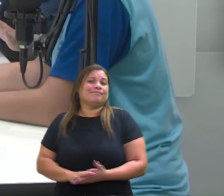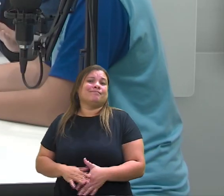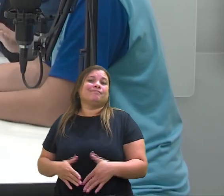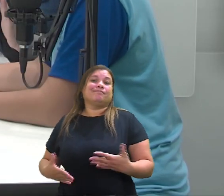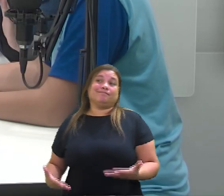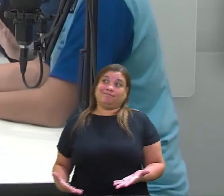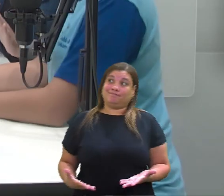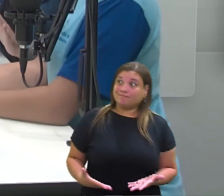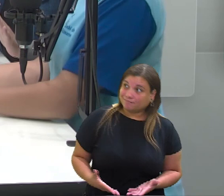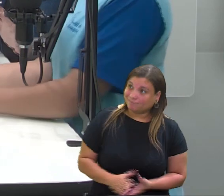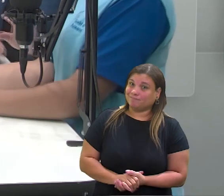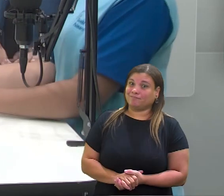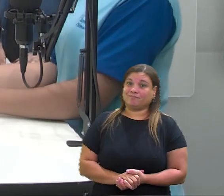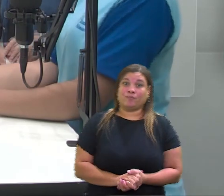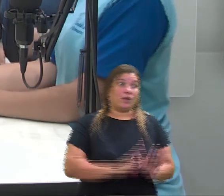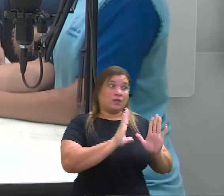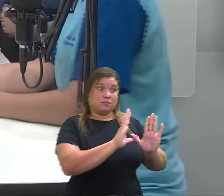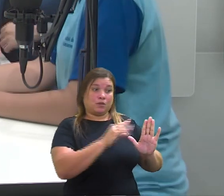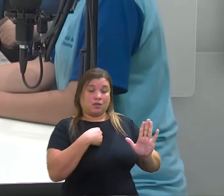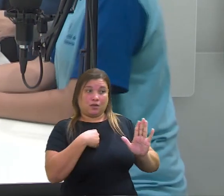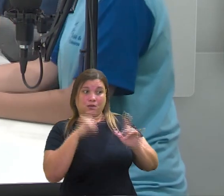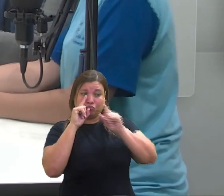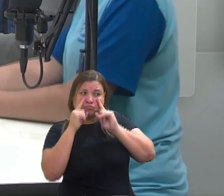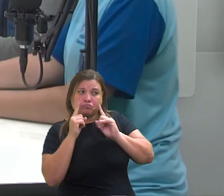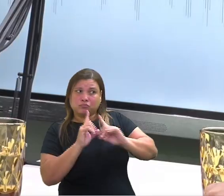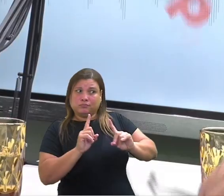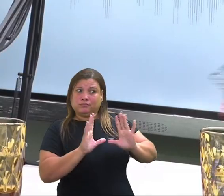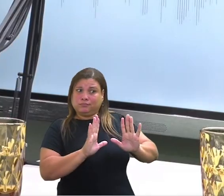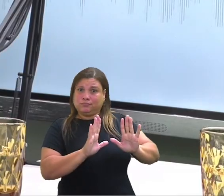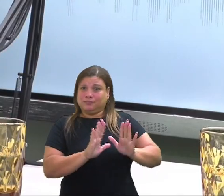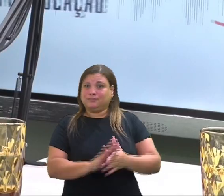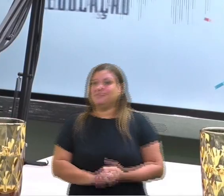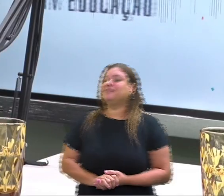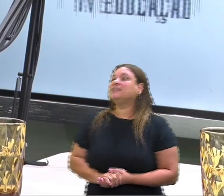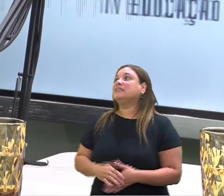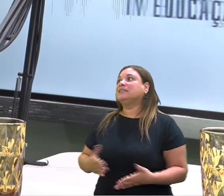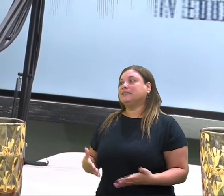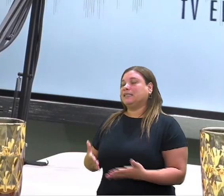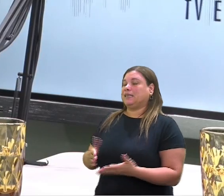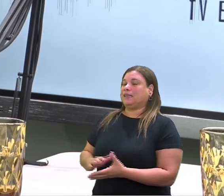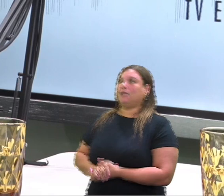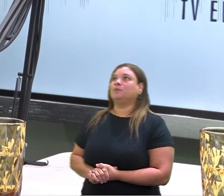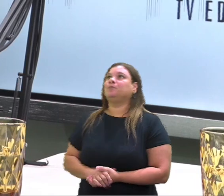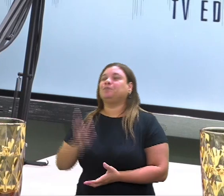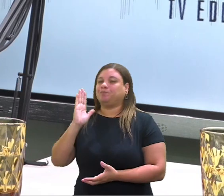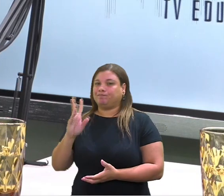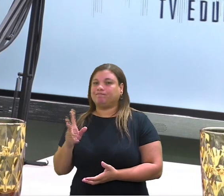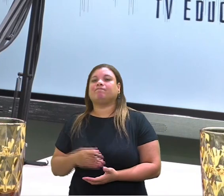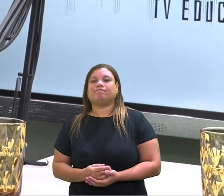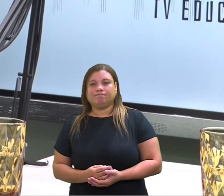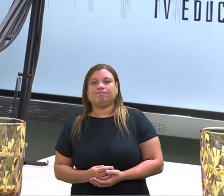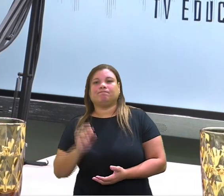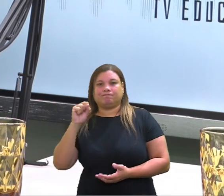fazer chorar, pelo É. amor de Deus. Brincadeira. Nós tínhamos uma situação onde que tinha uma professora que era muito